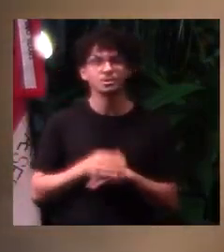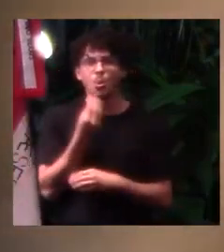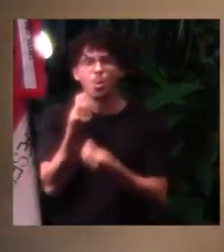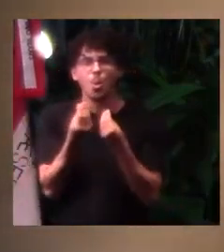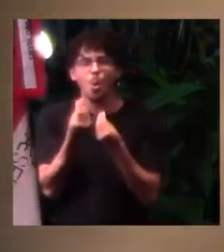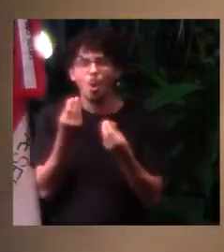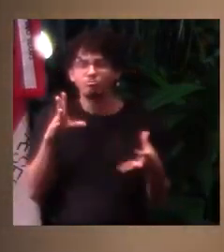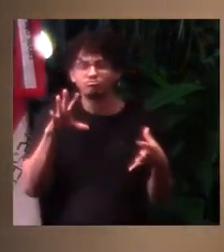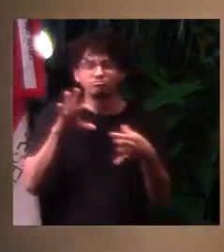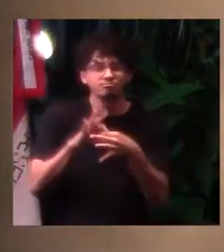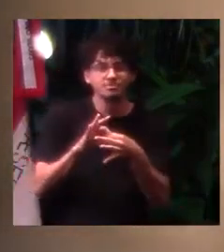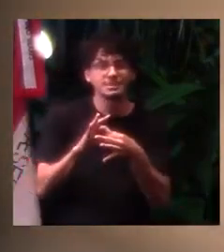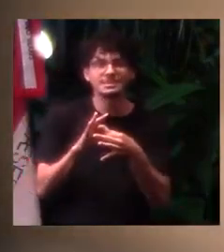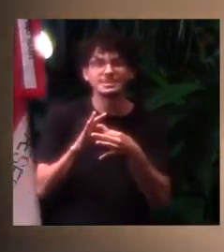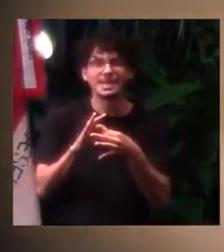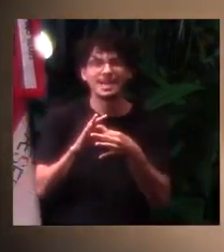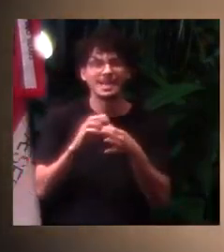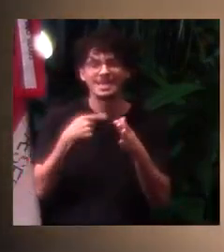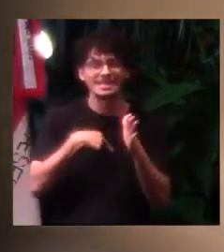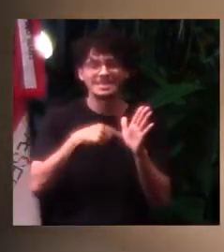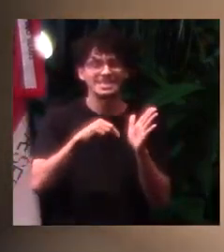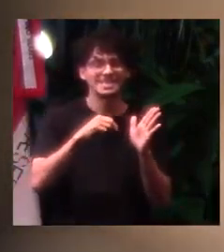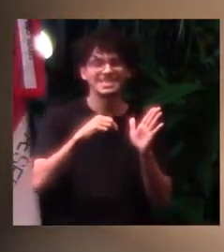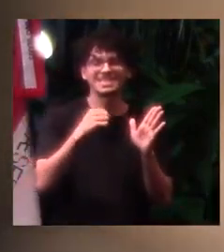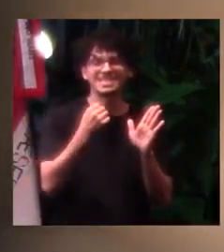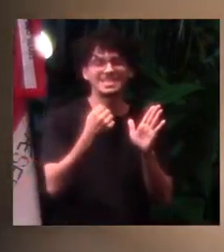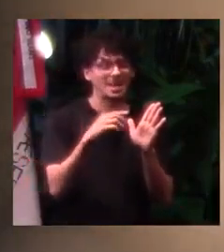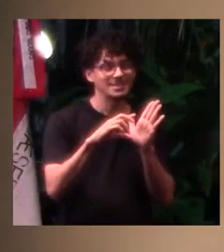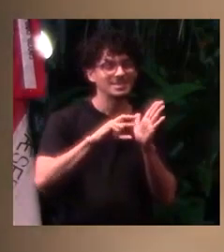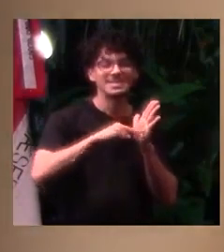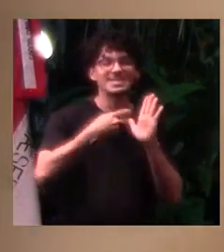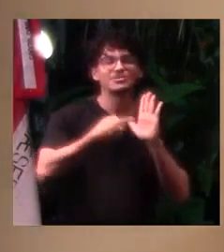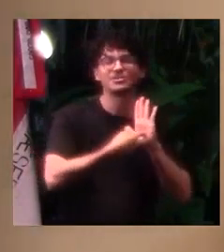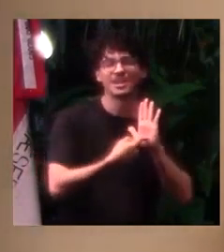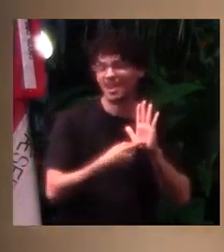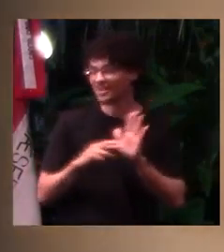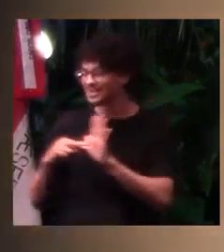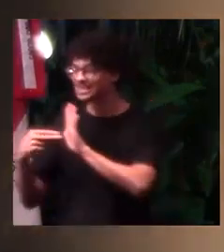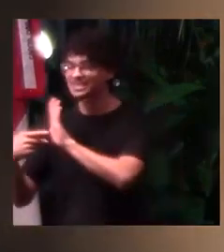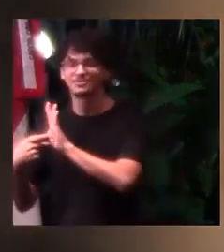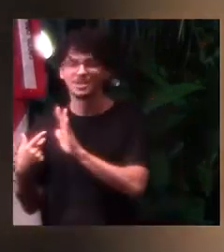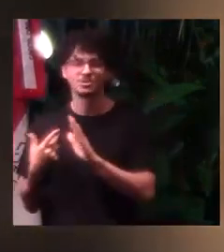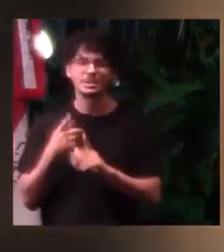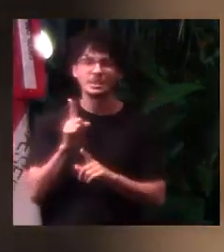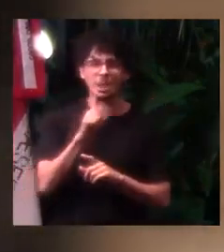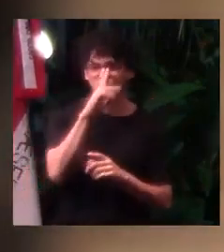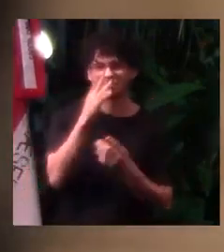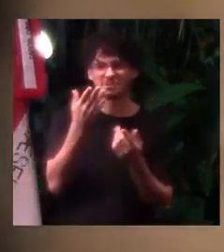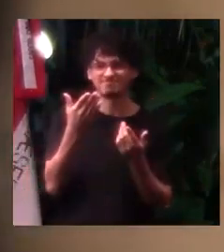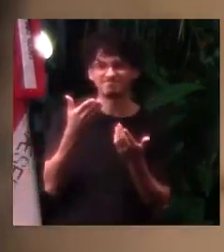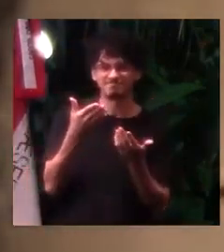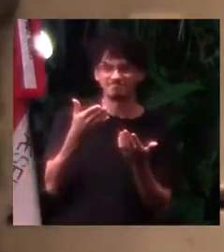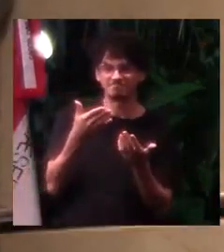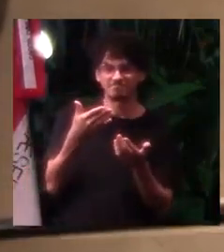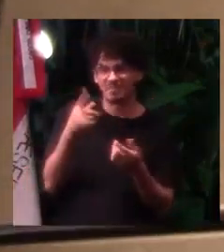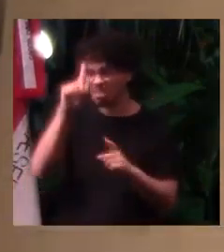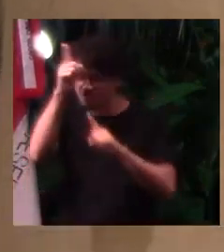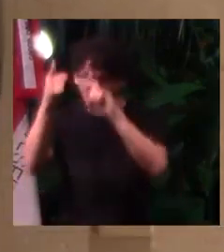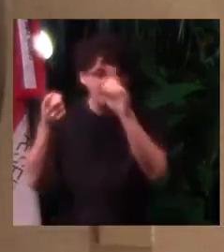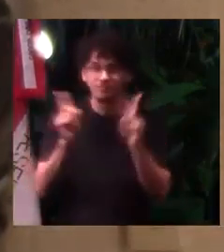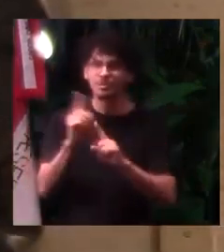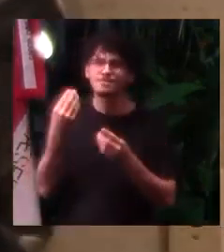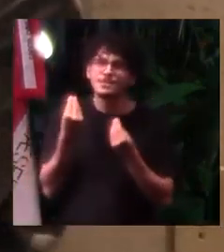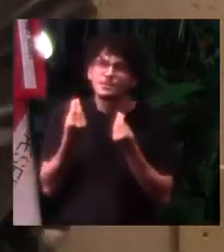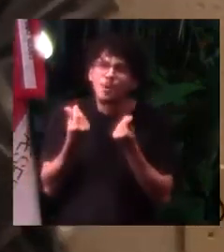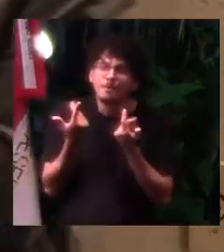esse signo do direito, né, esse simbolismo que ele oferece, não de uma forma normativa, arbitrária, mas de uma forma criativa, né,